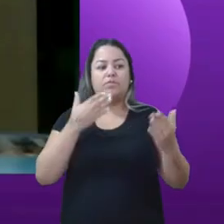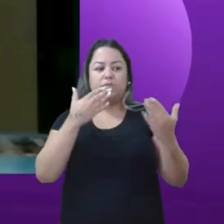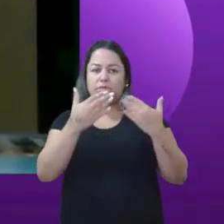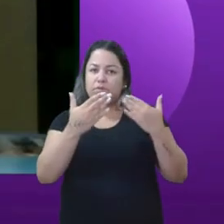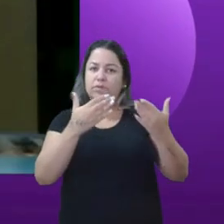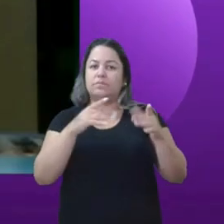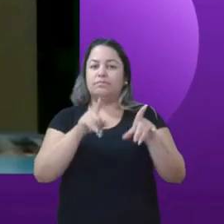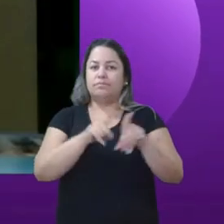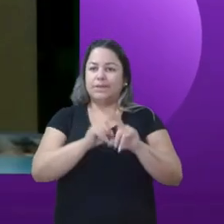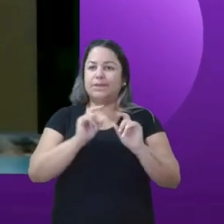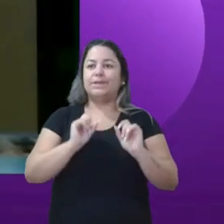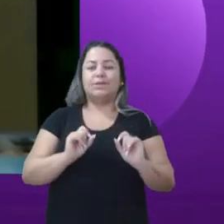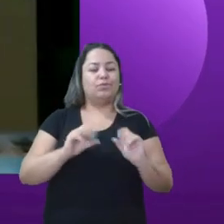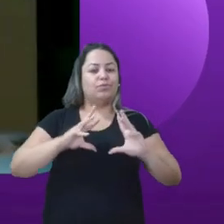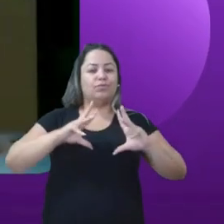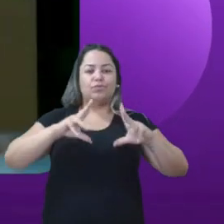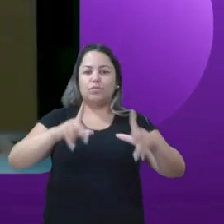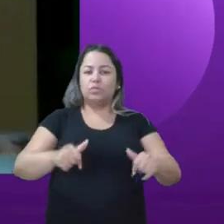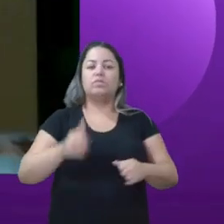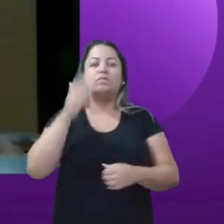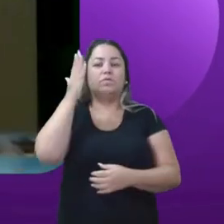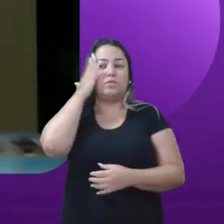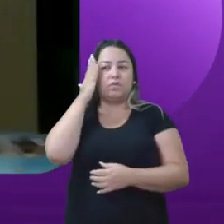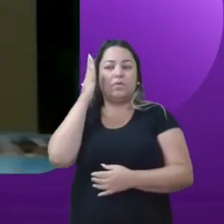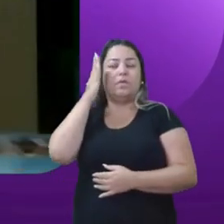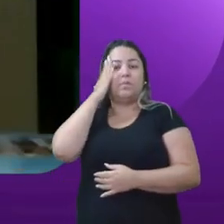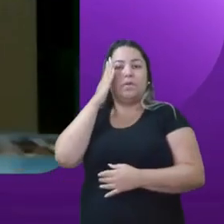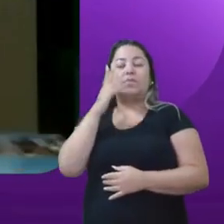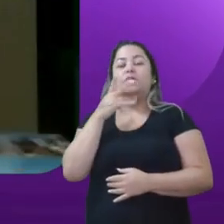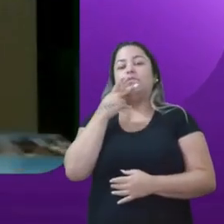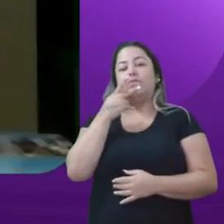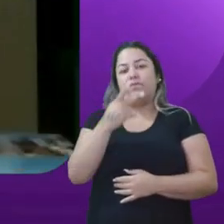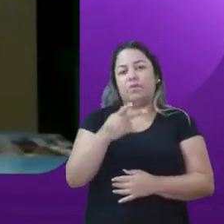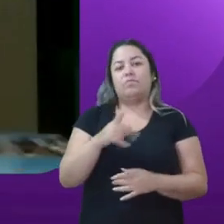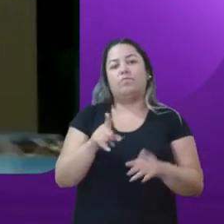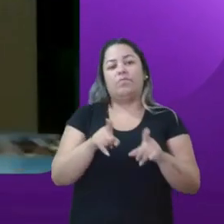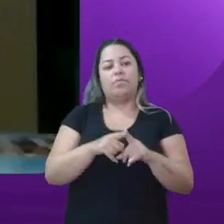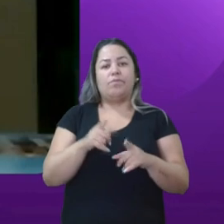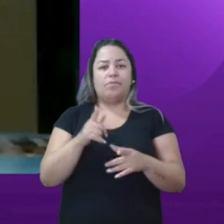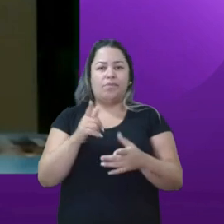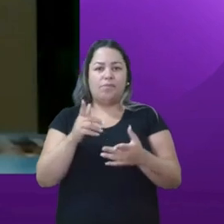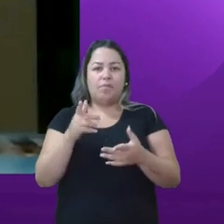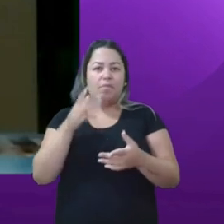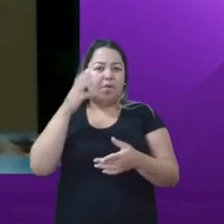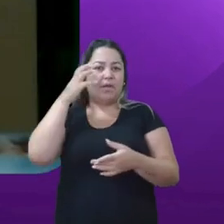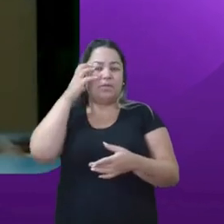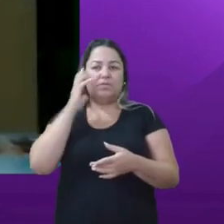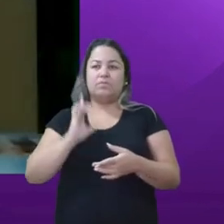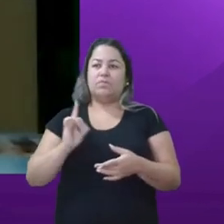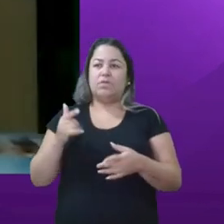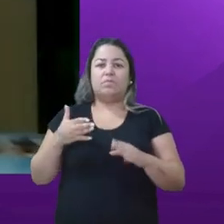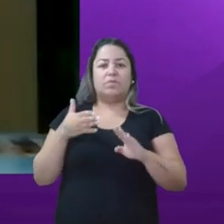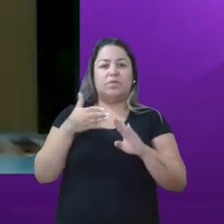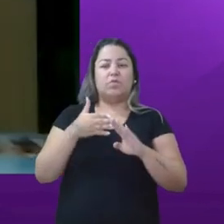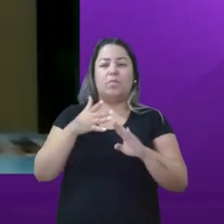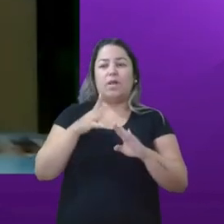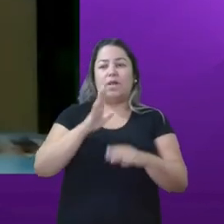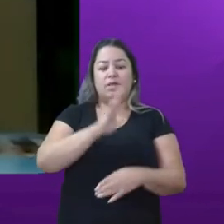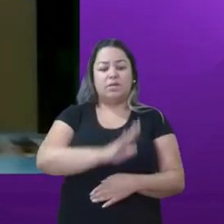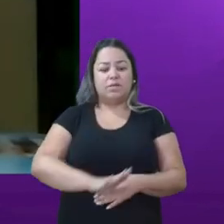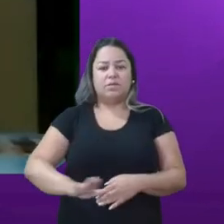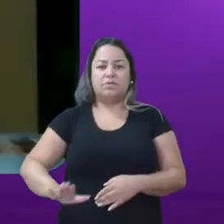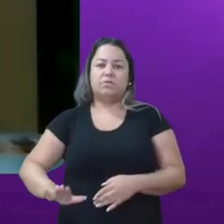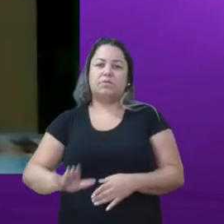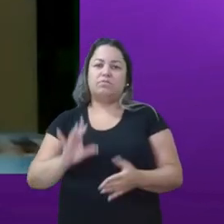psicólogos, os psiquiatras, nós sabemos que eles dizem que uma criança sem limite é uma criança que,